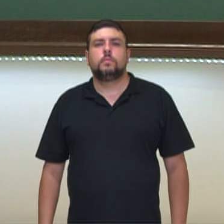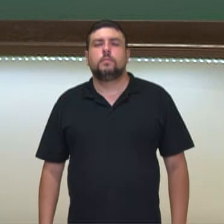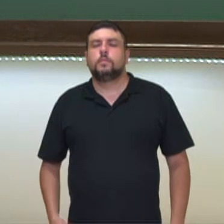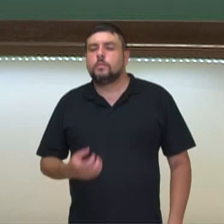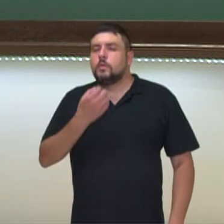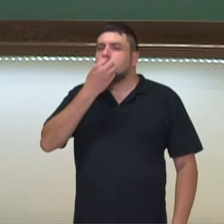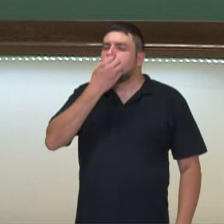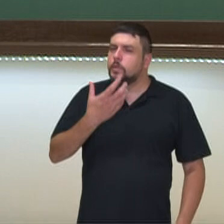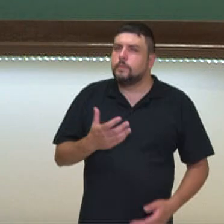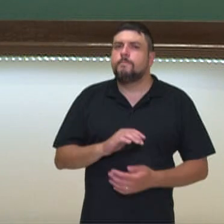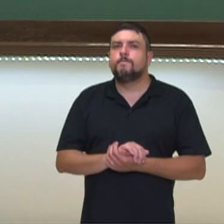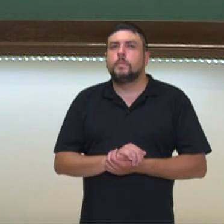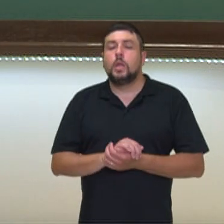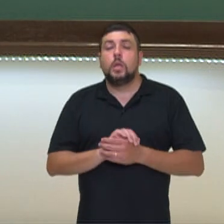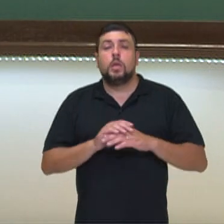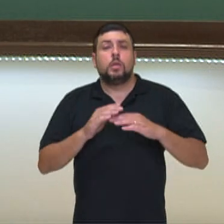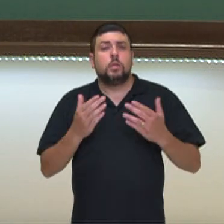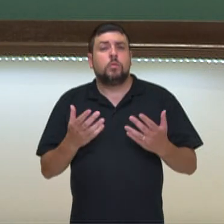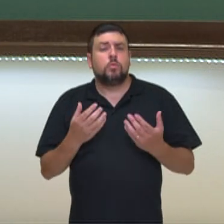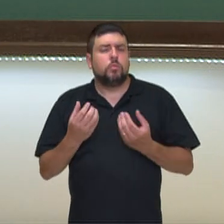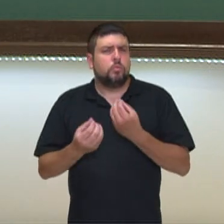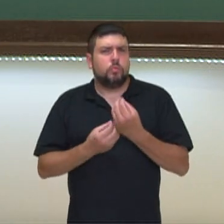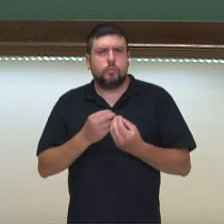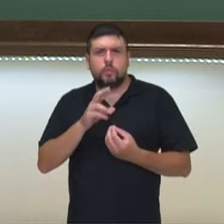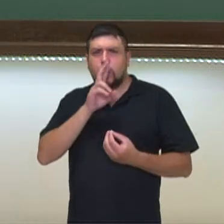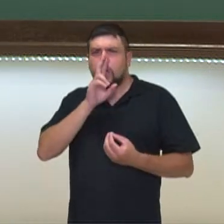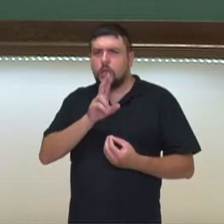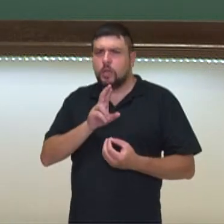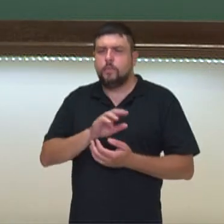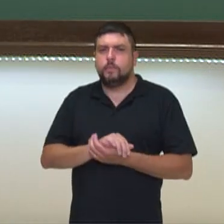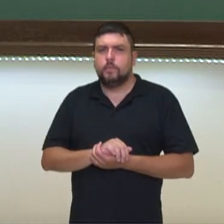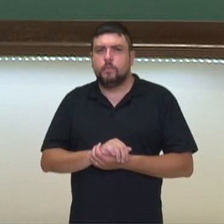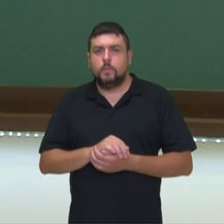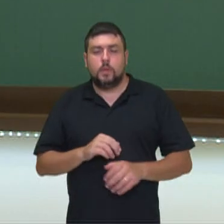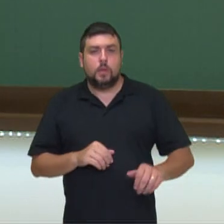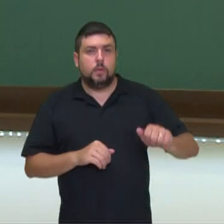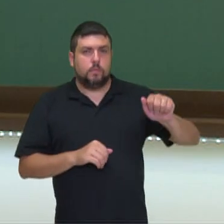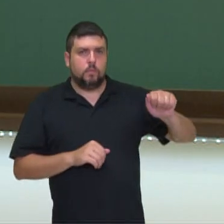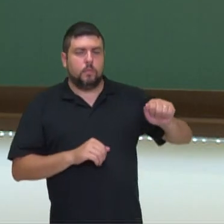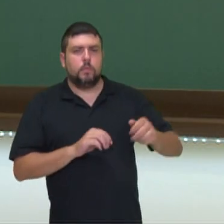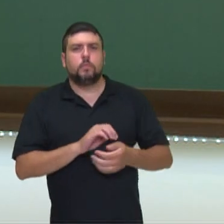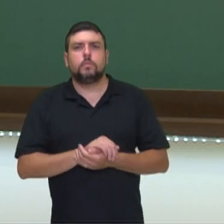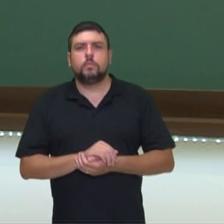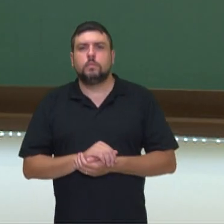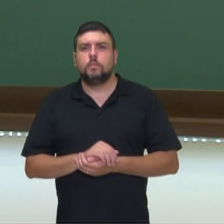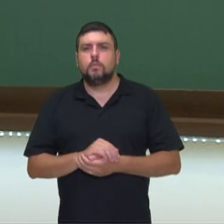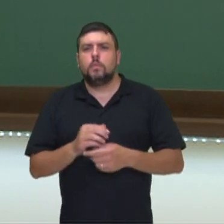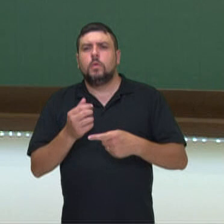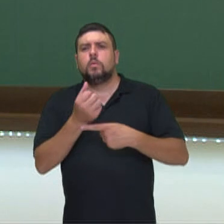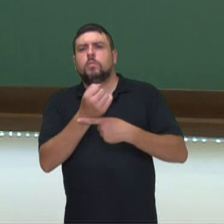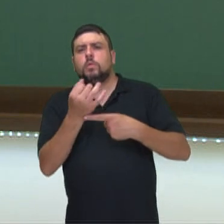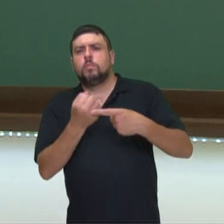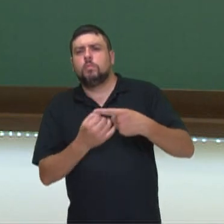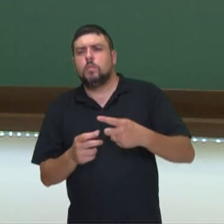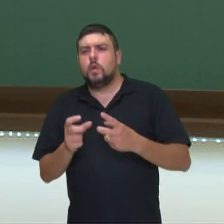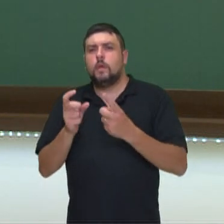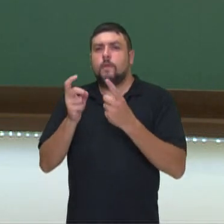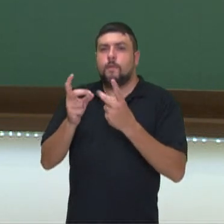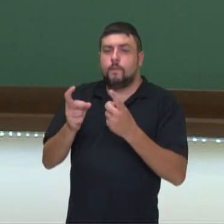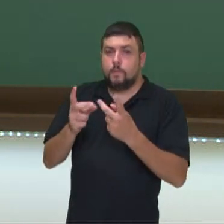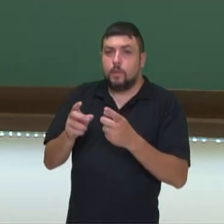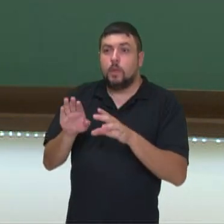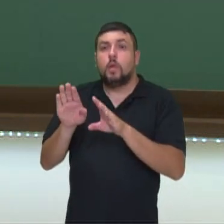Muito bem, gente. Então, como é que eu faço para resolver esse exercício? A letra A dizia assim, ó, qual a fração dos apartamentos que foi vendida e